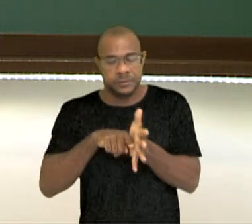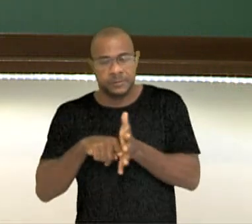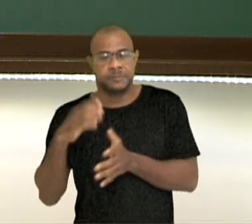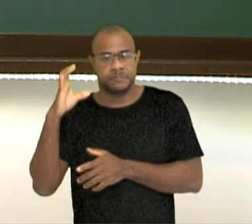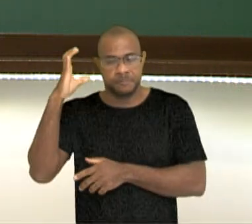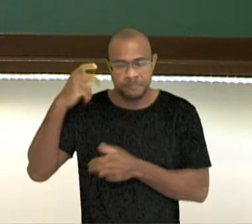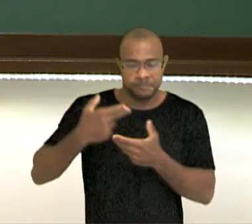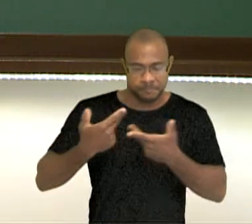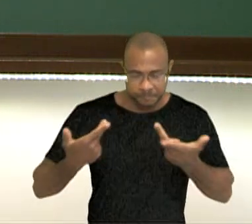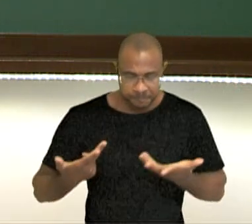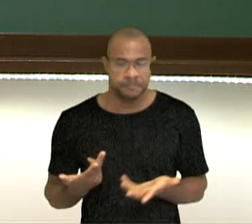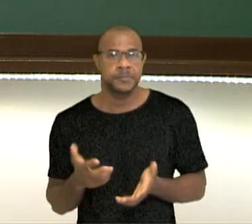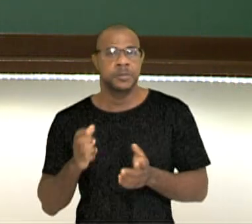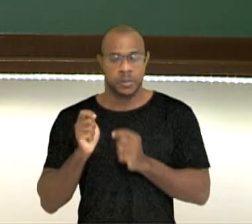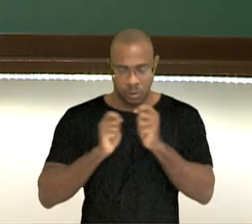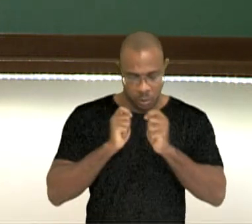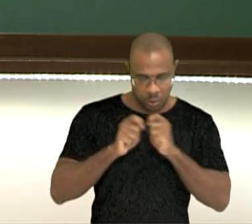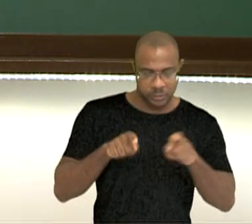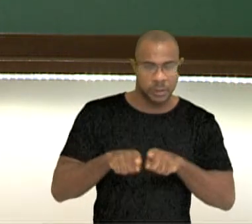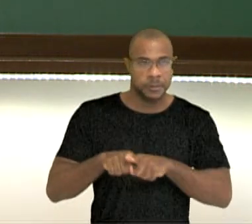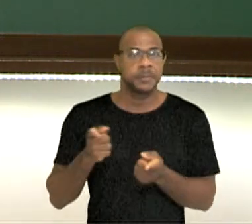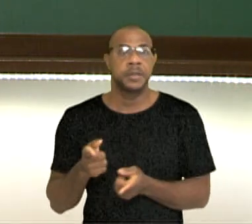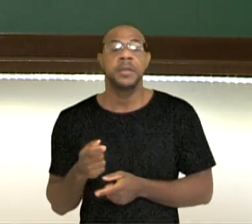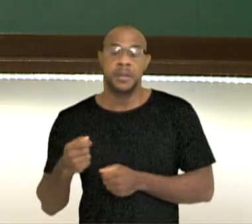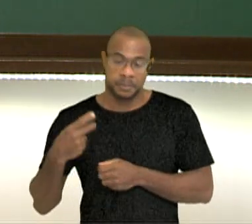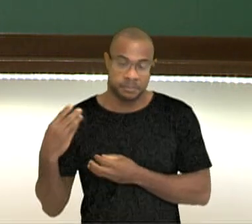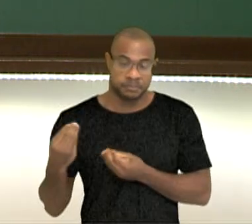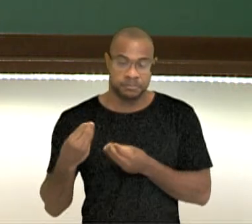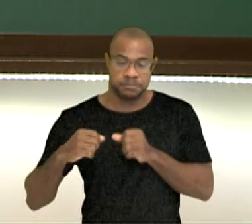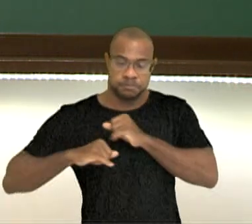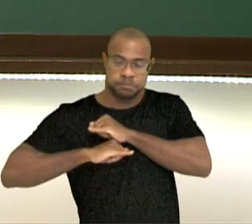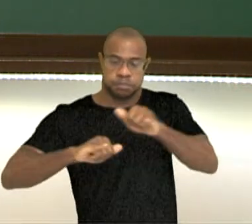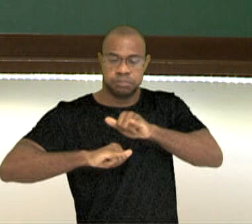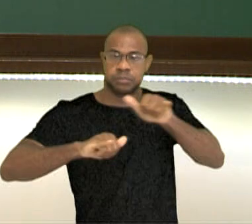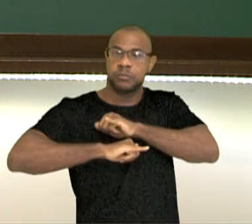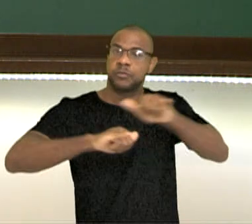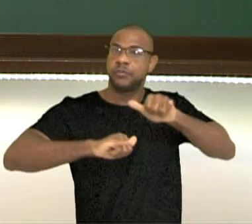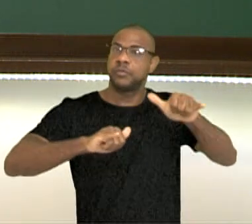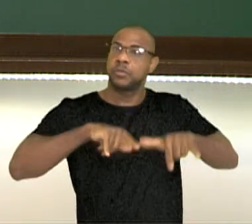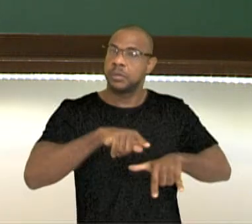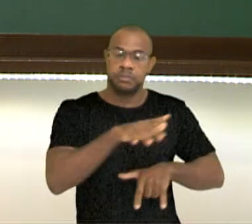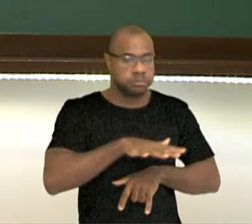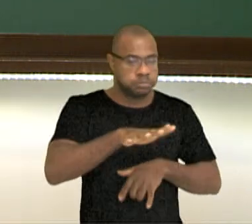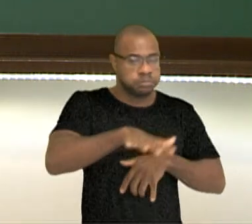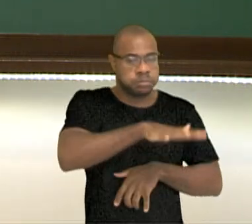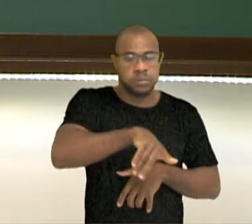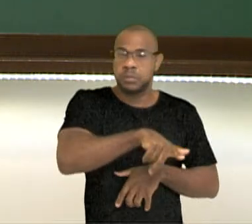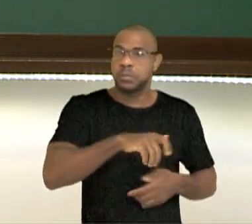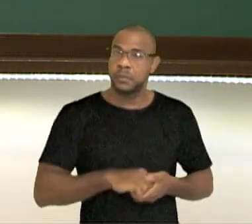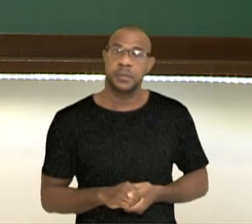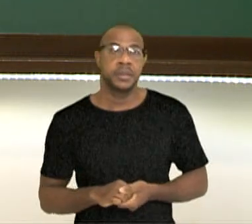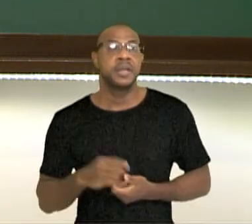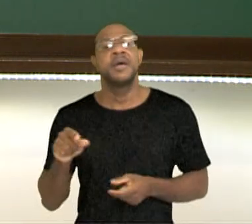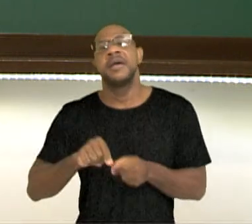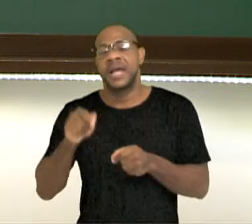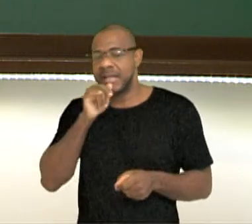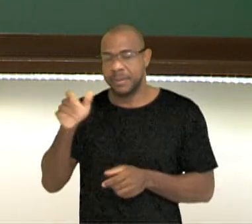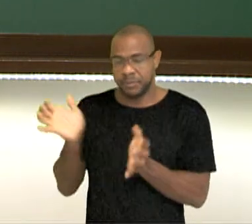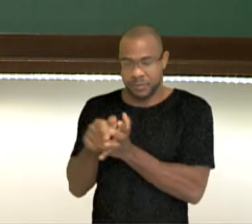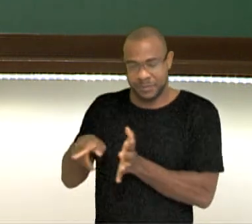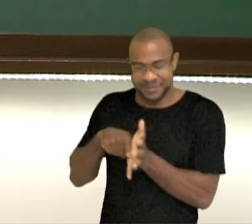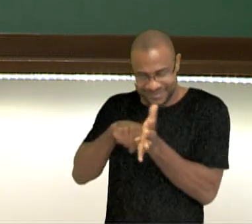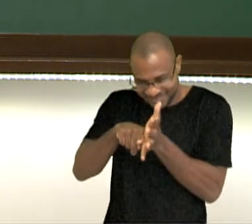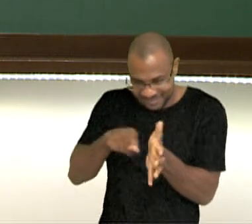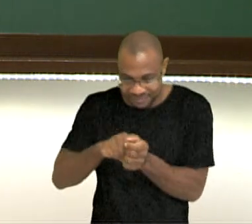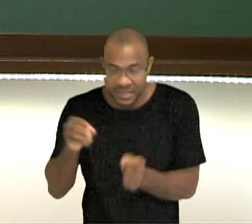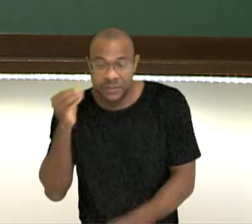pesquisadores, jornalistas, produzido para o público em geral. Então, eles produziram lá, fizeram a experiência.